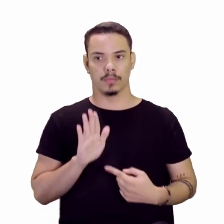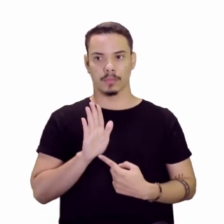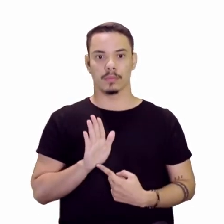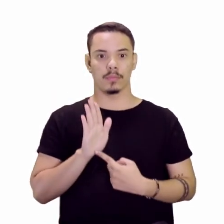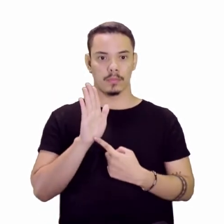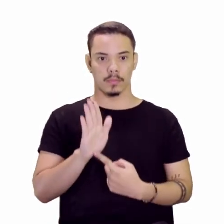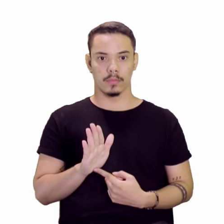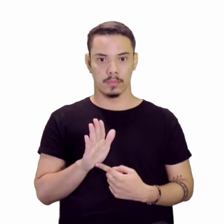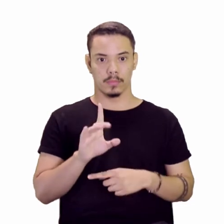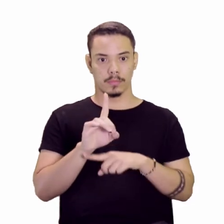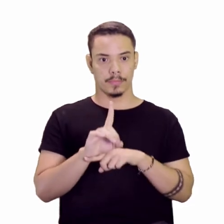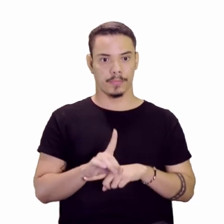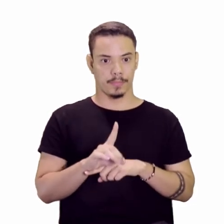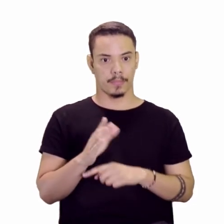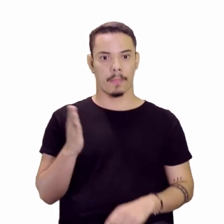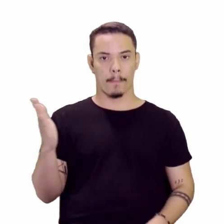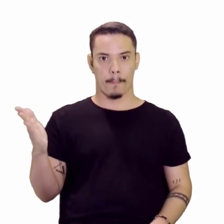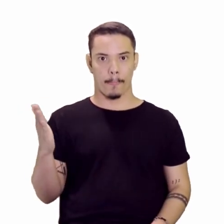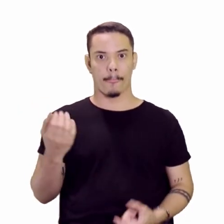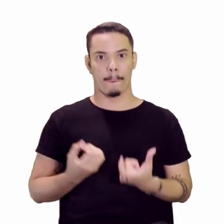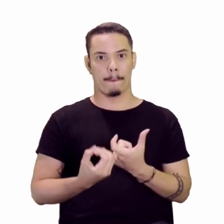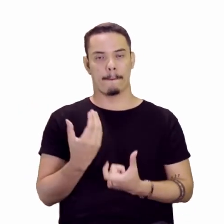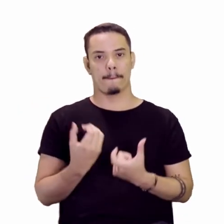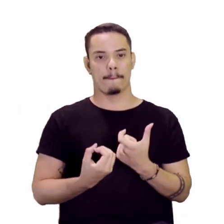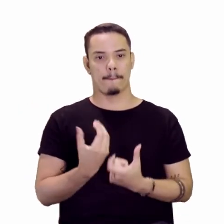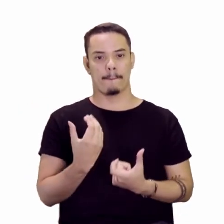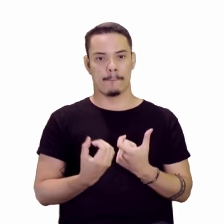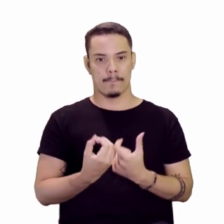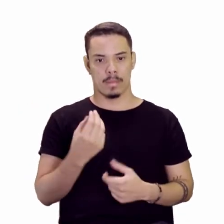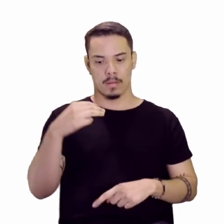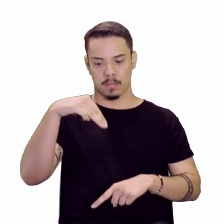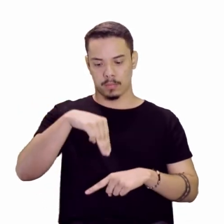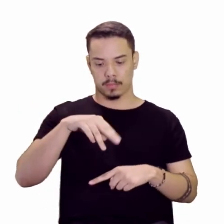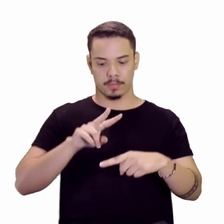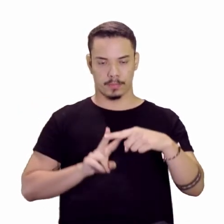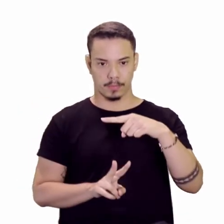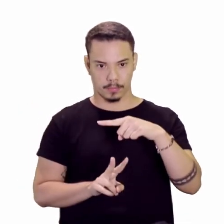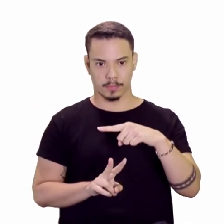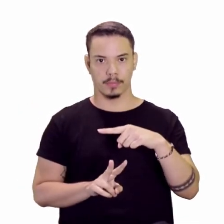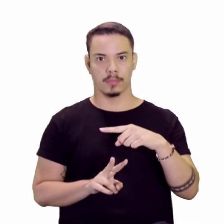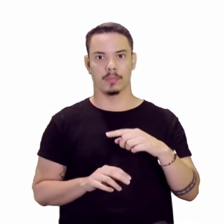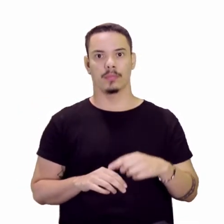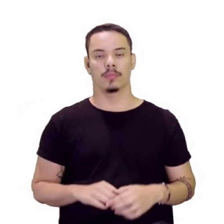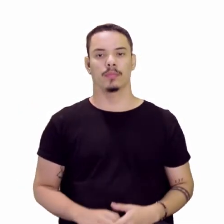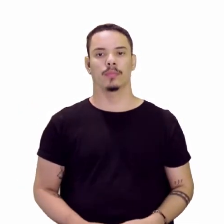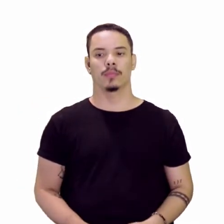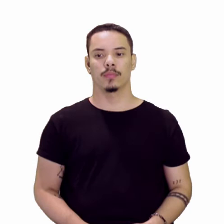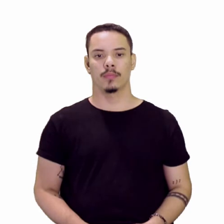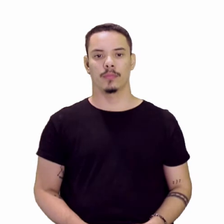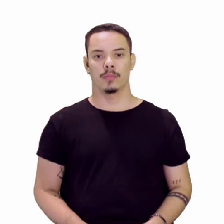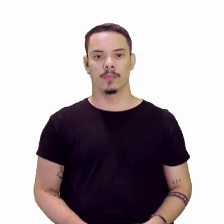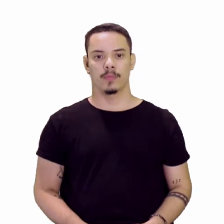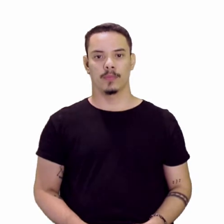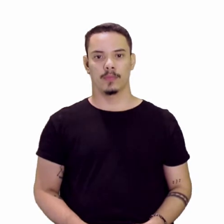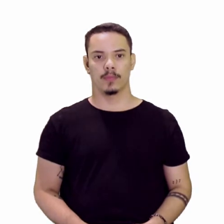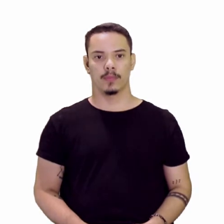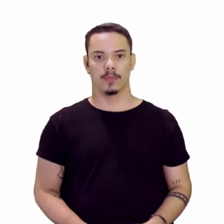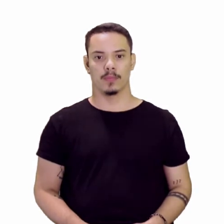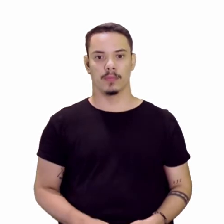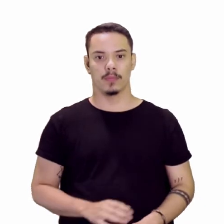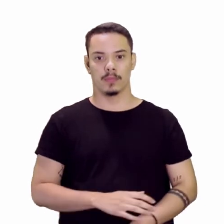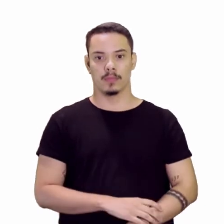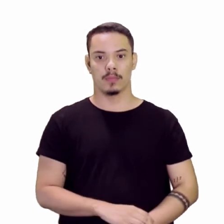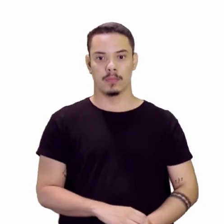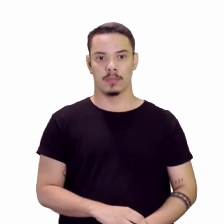aqui. Densidade, massa sobre volume. 135 gramas dividido por 50 centímetros cúbicos. Nesse